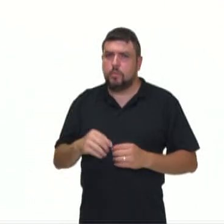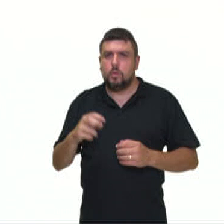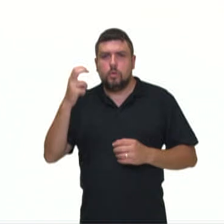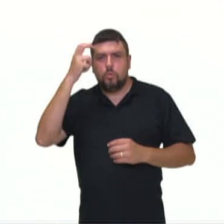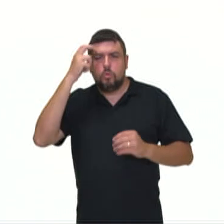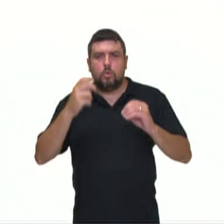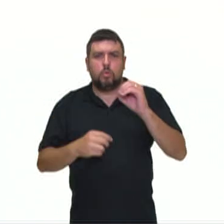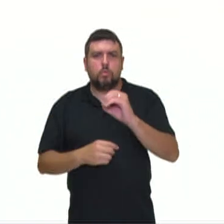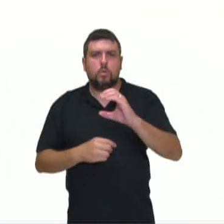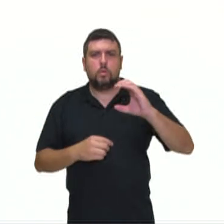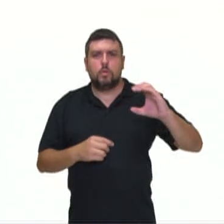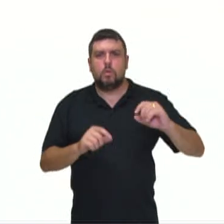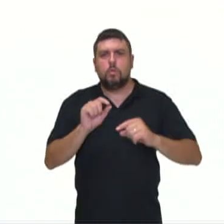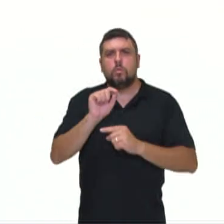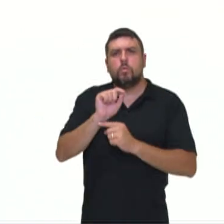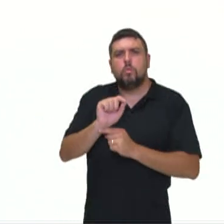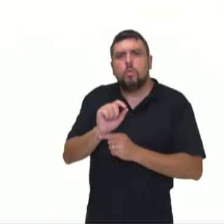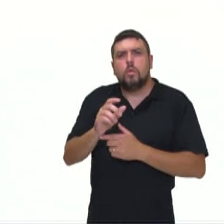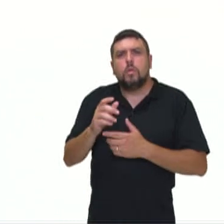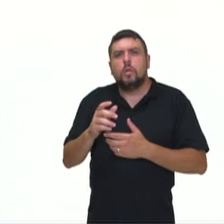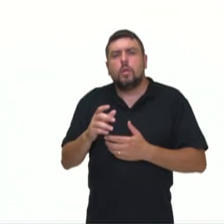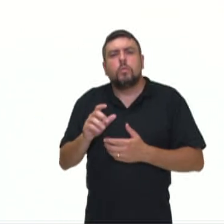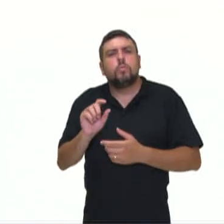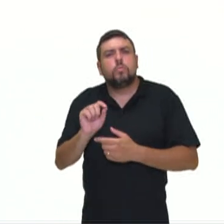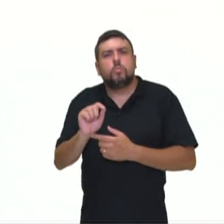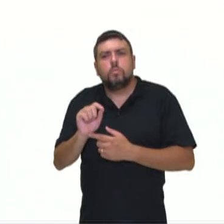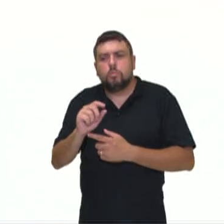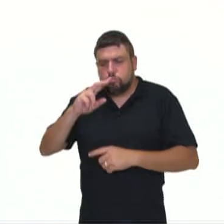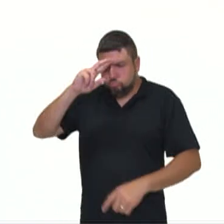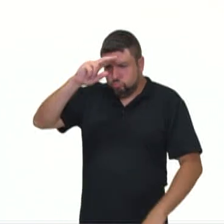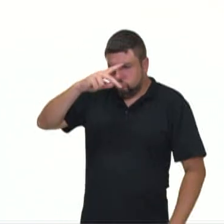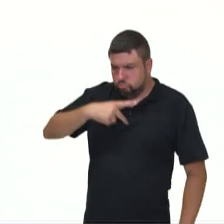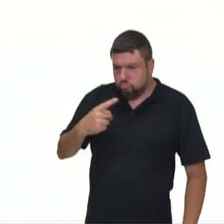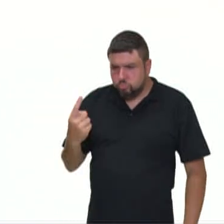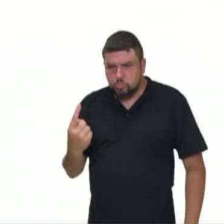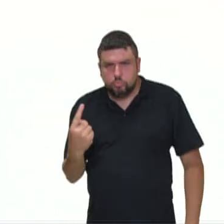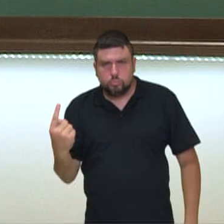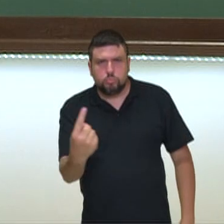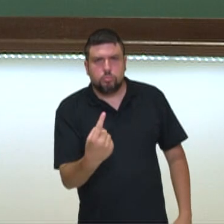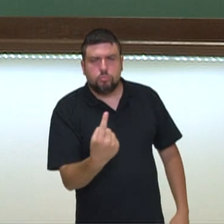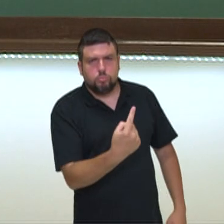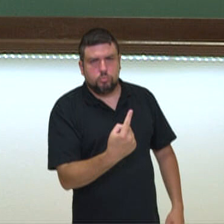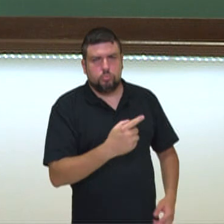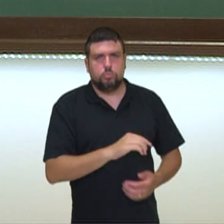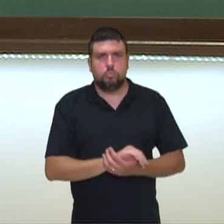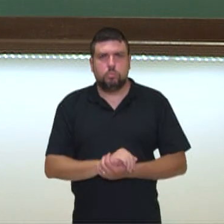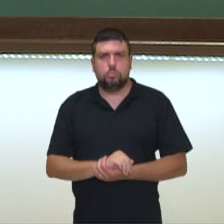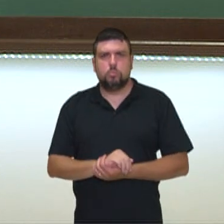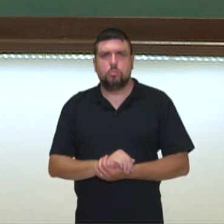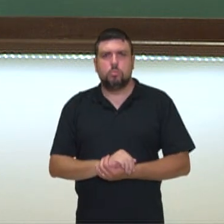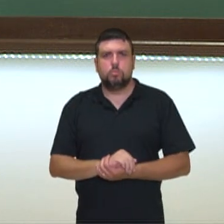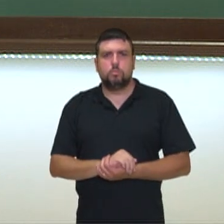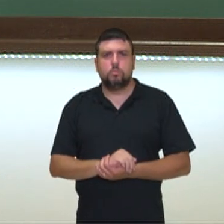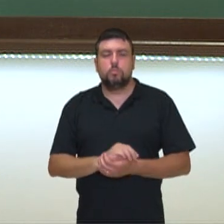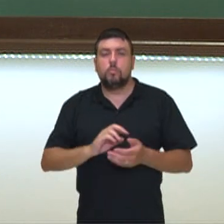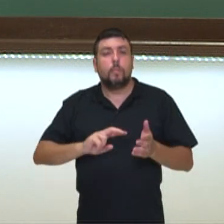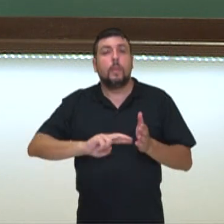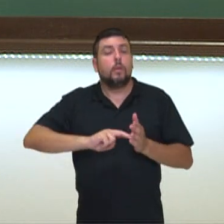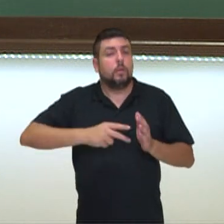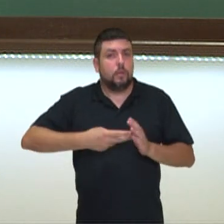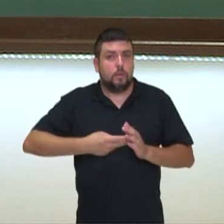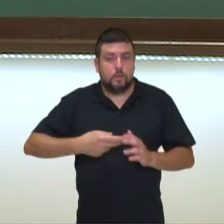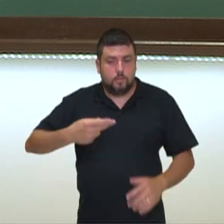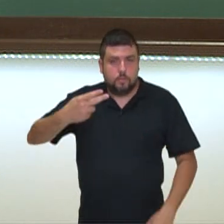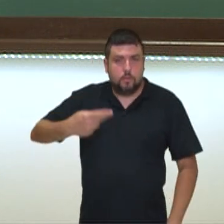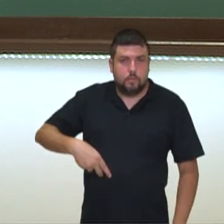valoriza excessivamente o individualismo e a competição. Isso significa dizer que na nossa